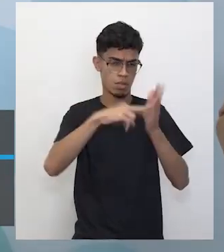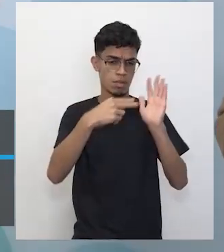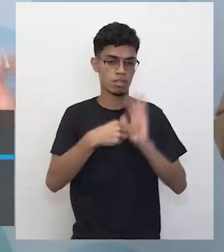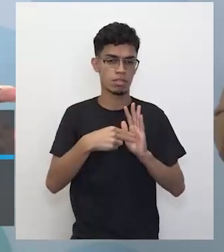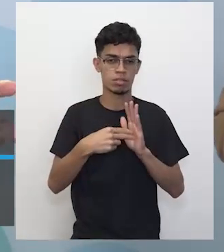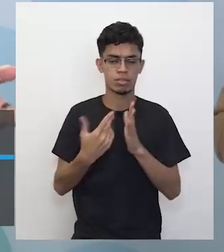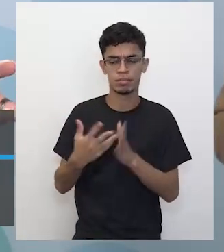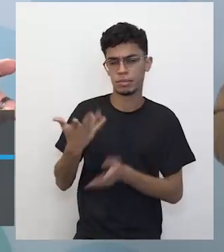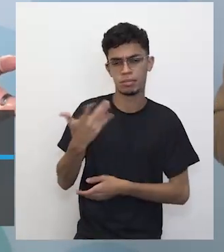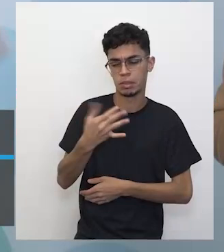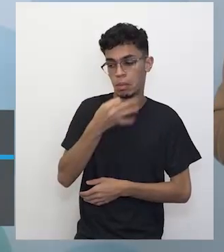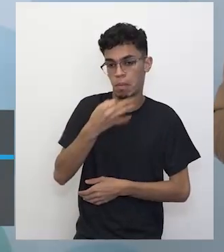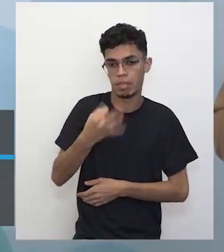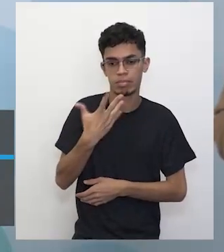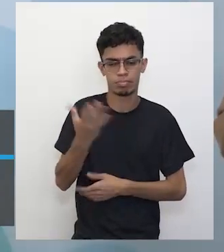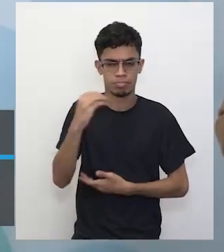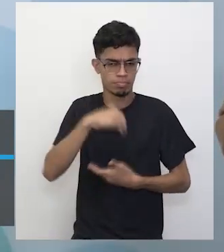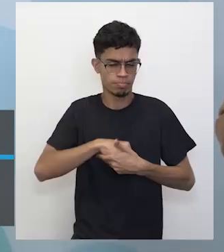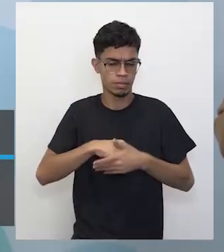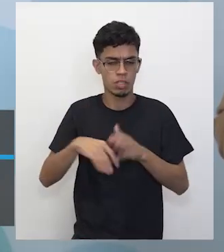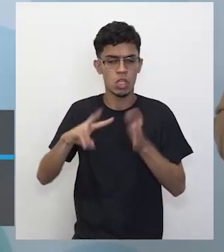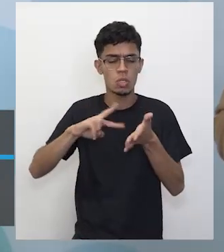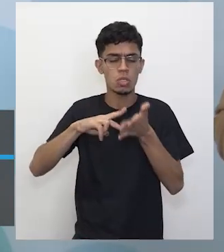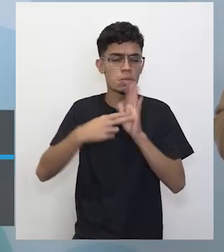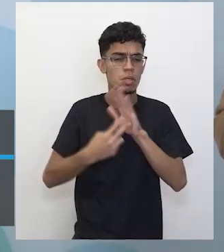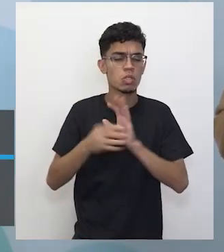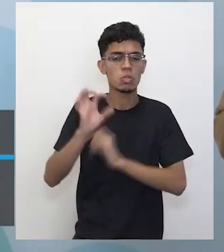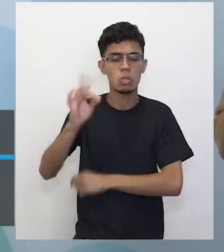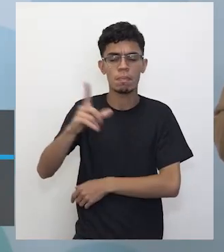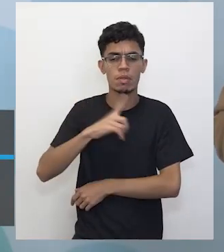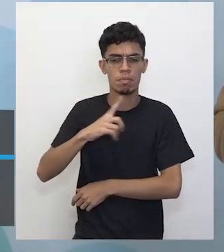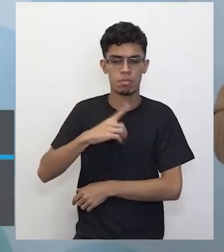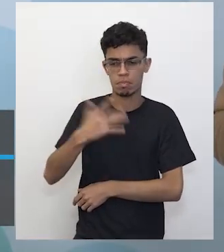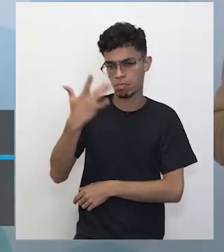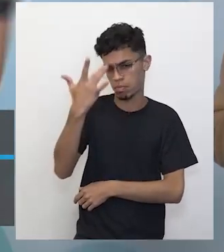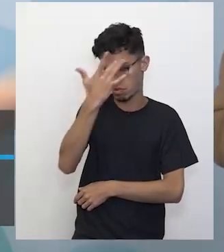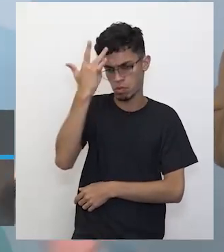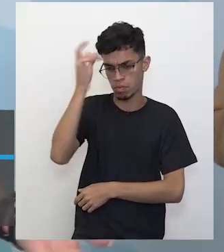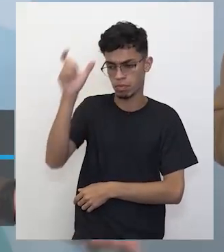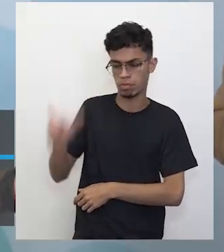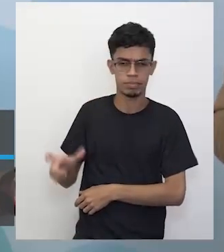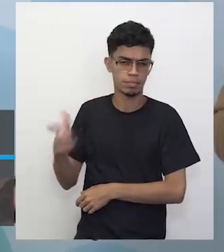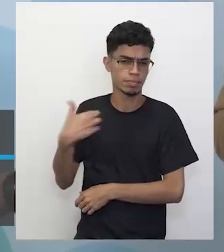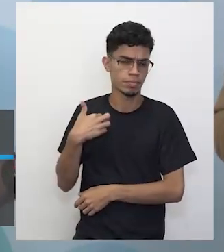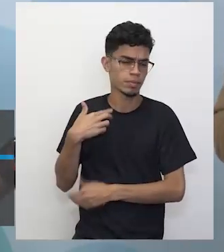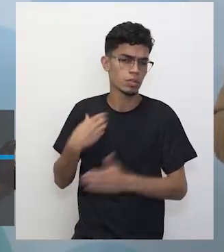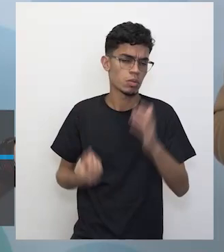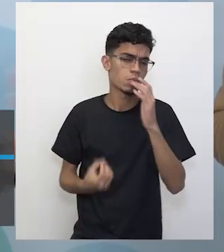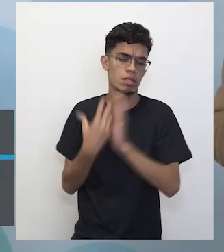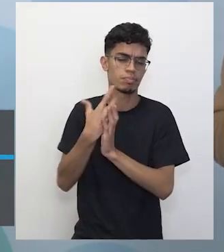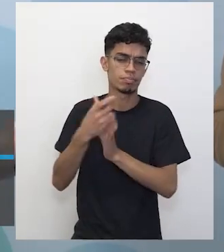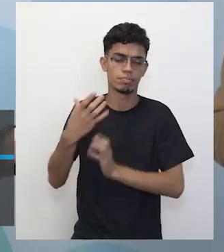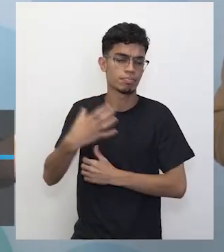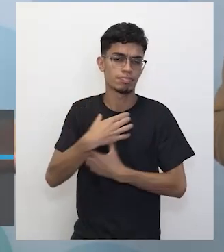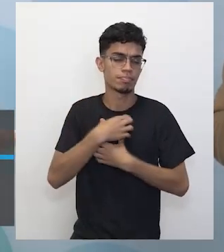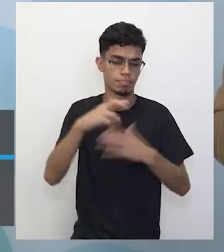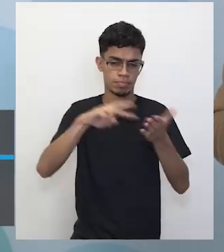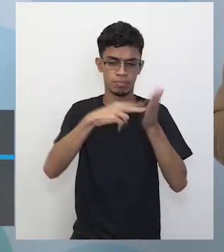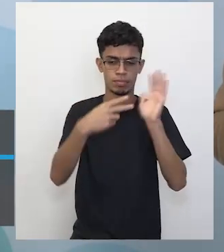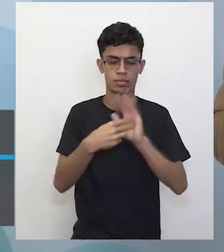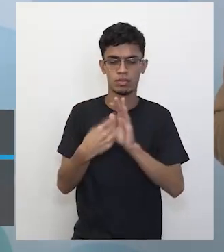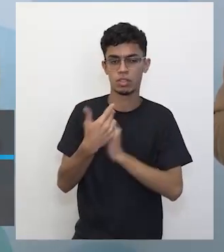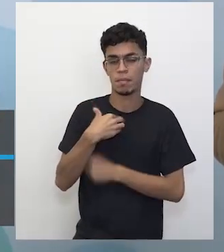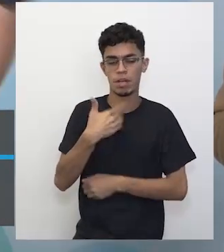uma piada interna. Mas isso só tem significado para as pessoas que atribuíram esse significado a esse meme. Se eu chegar e falar isso pra minha